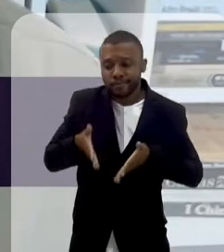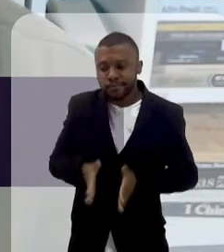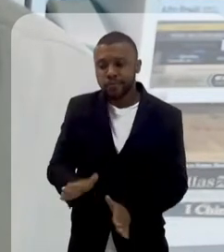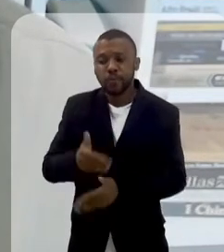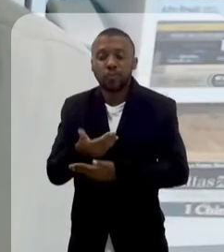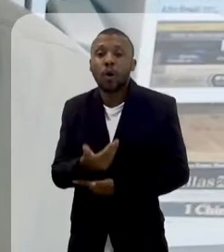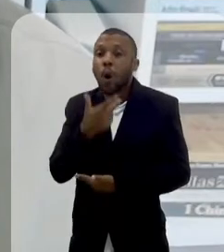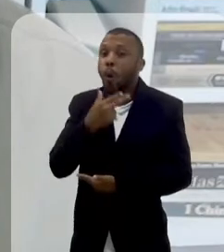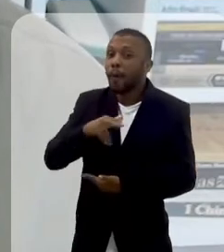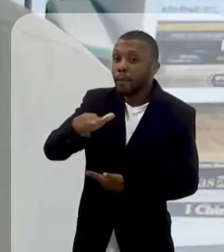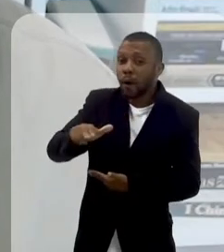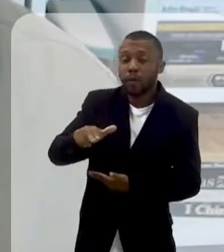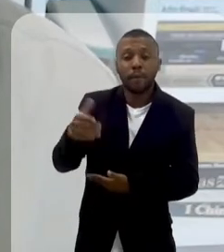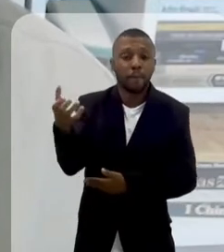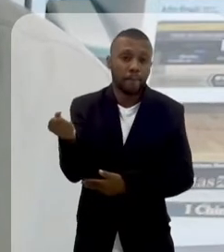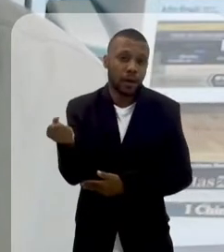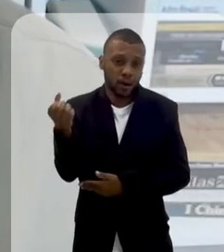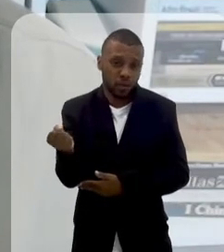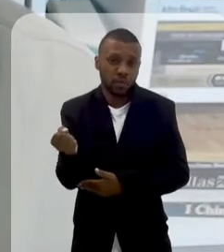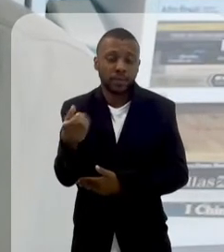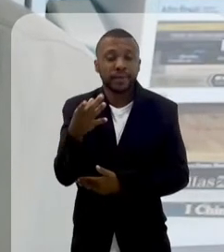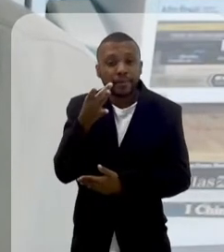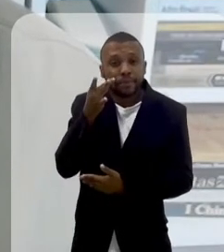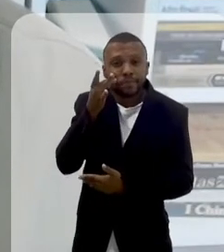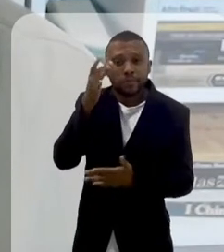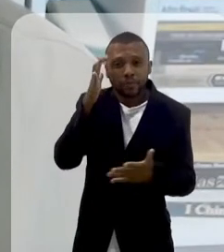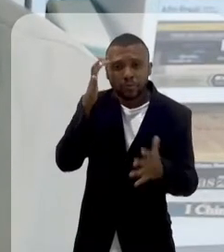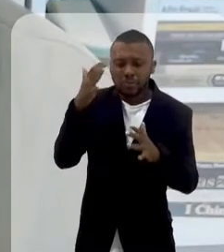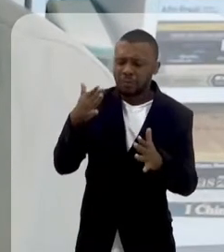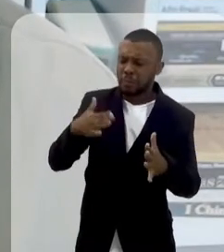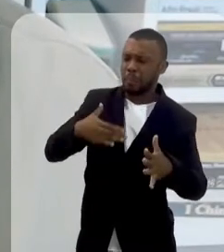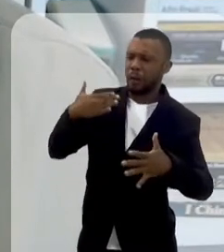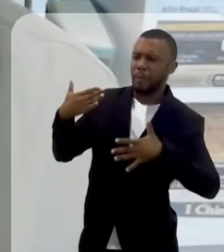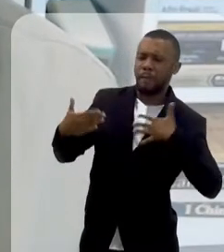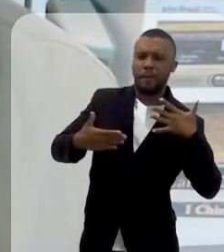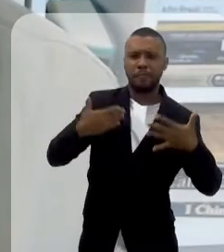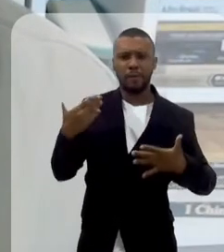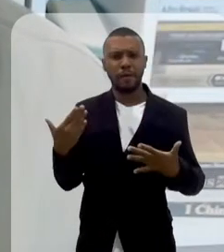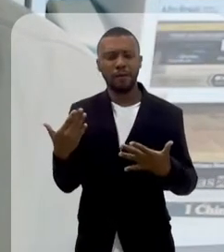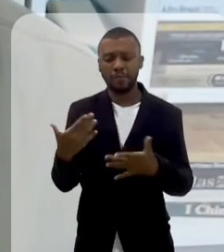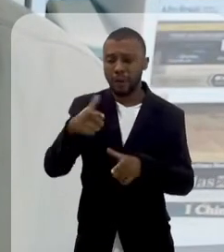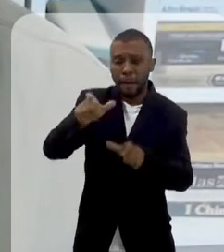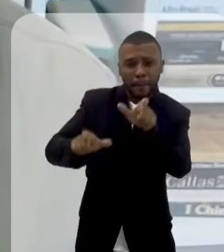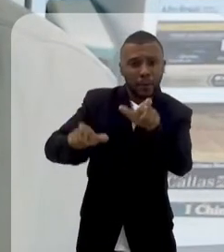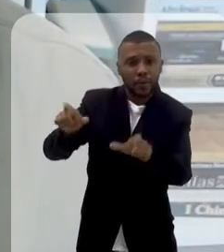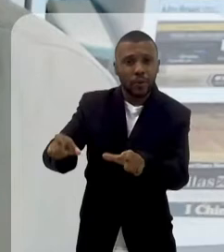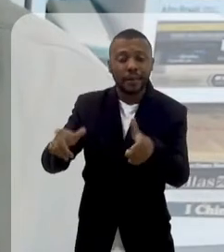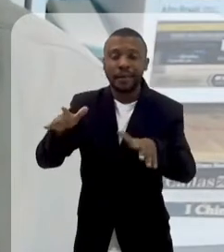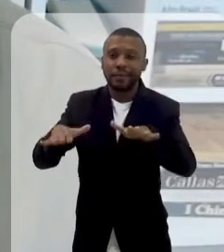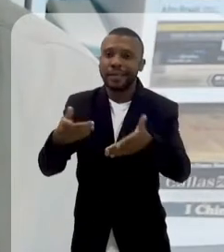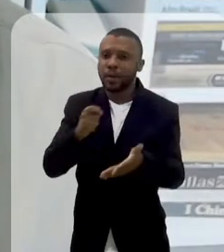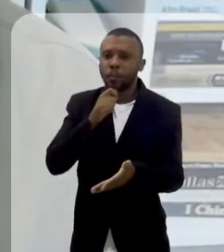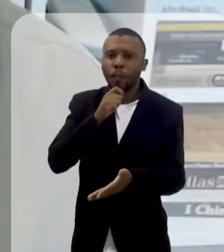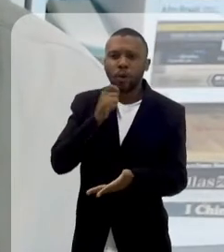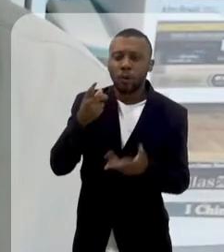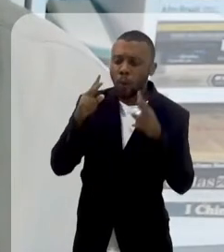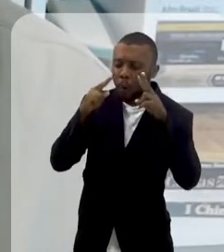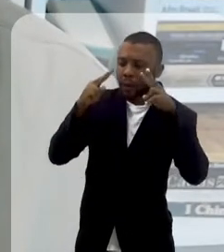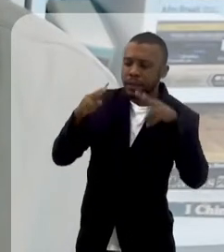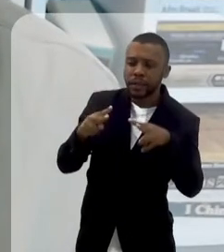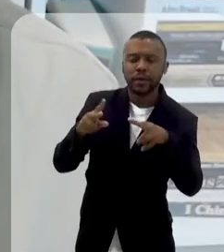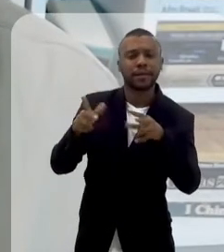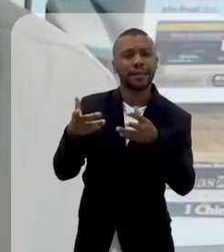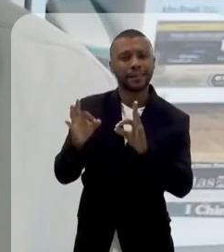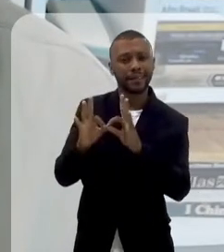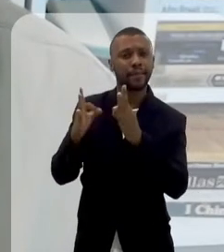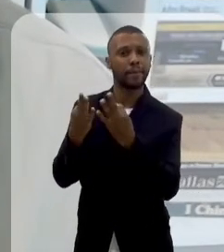fenotipicamente branco, que ele diz ser o amor de sua vida e com quem vivenciou situações de estranhamento por parte de pessoas que não conseguiam reconhecer o